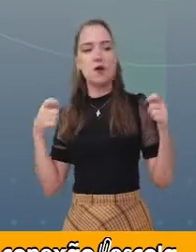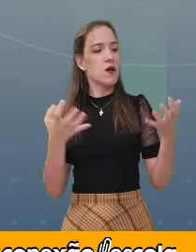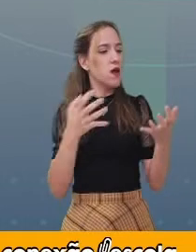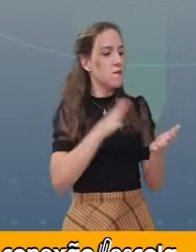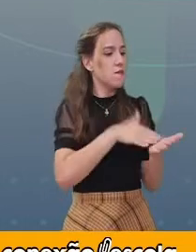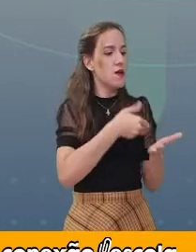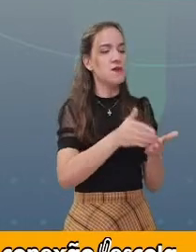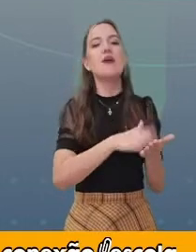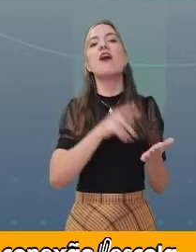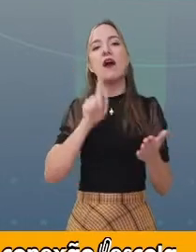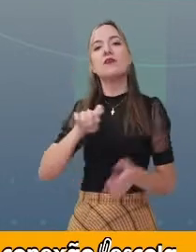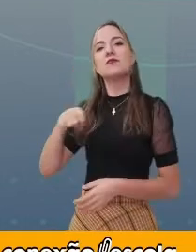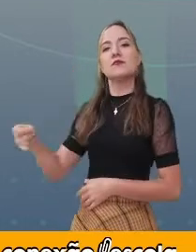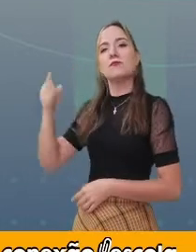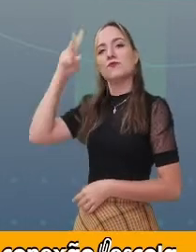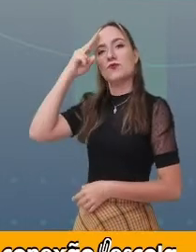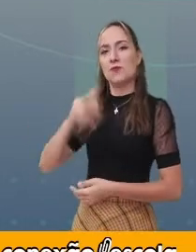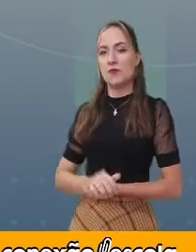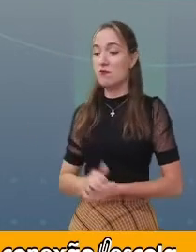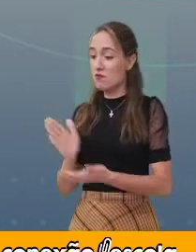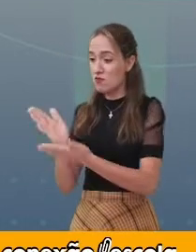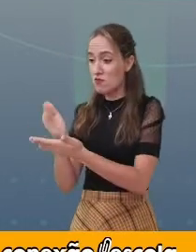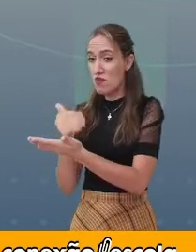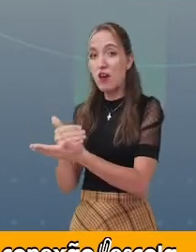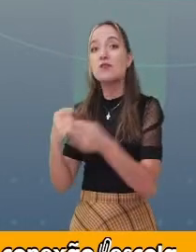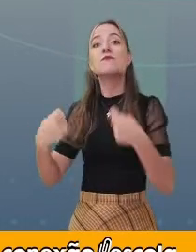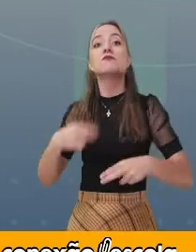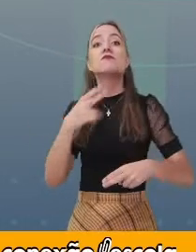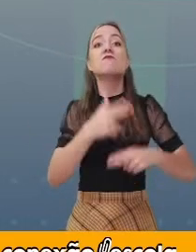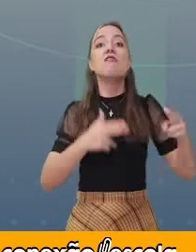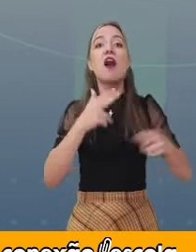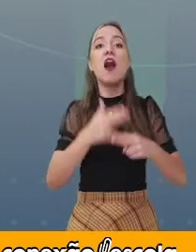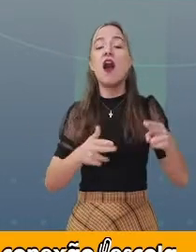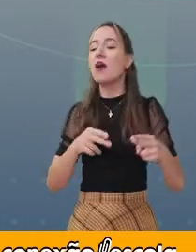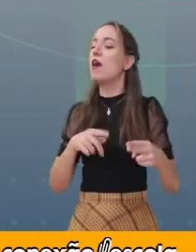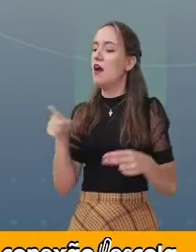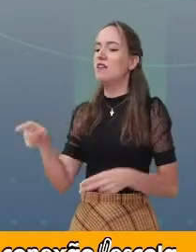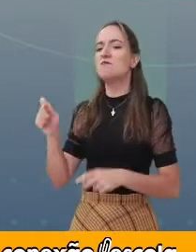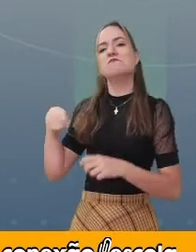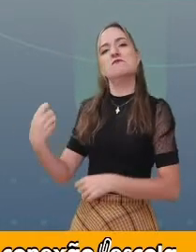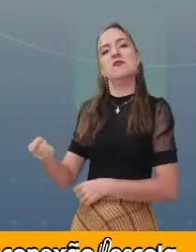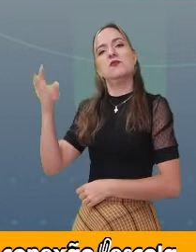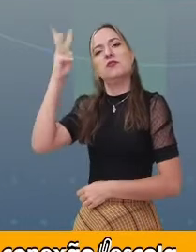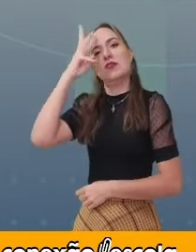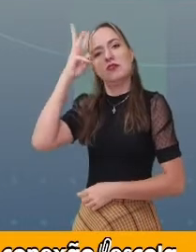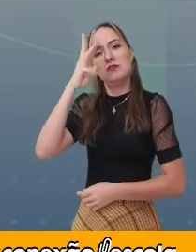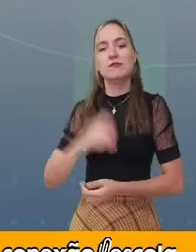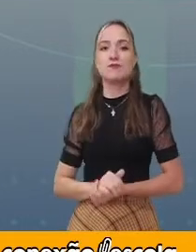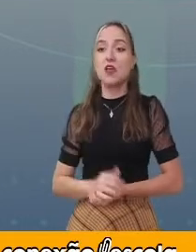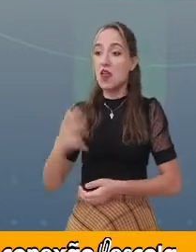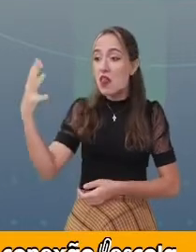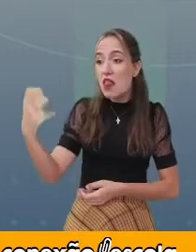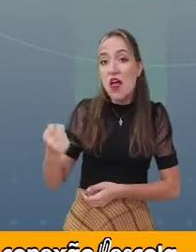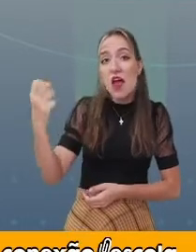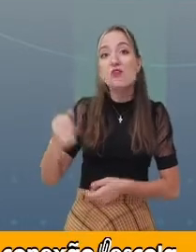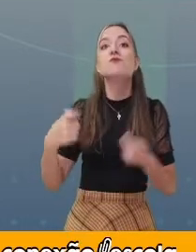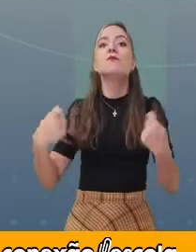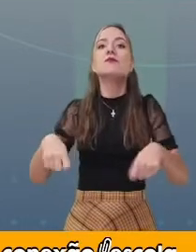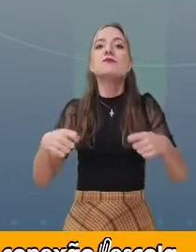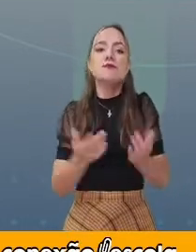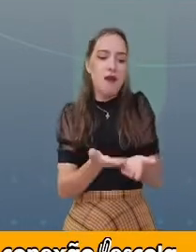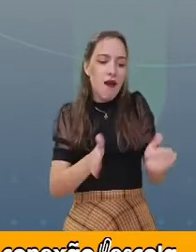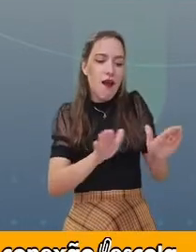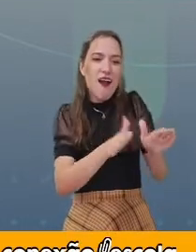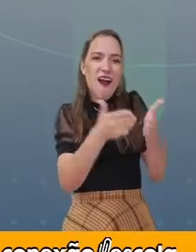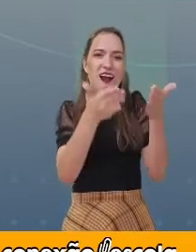é segunda-feira. A torta quer uma faca, então é terça-feira. O leite quer um